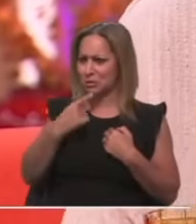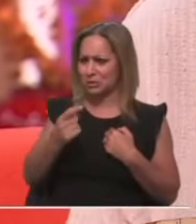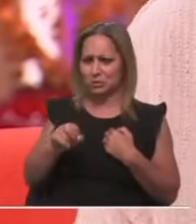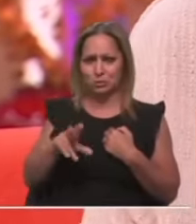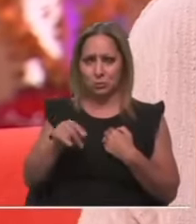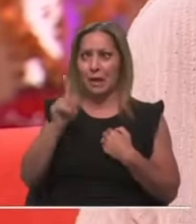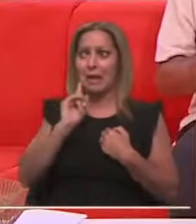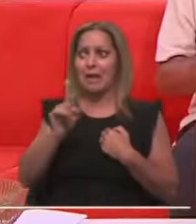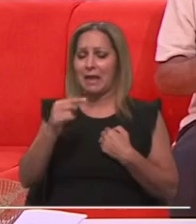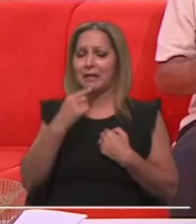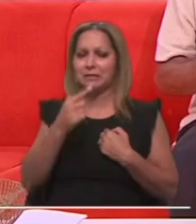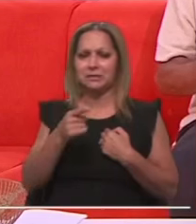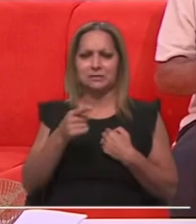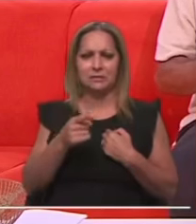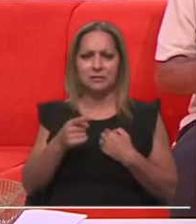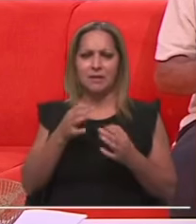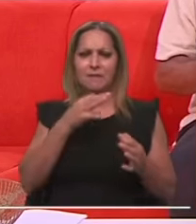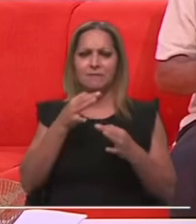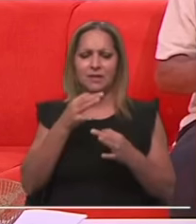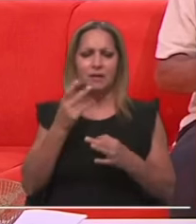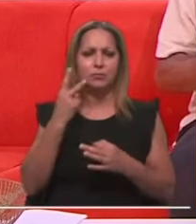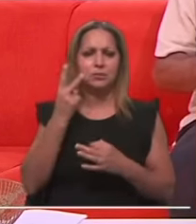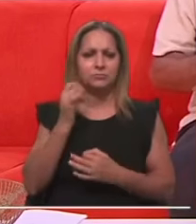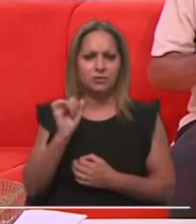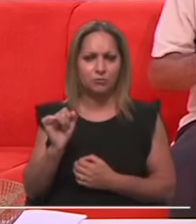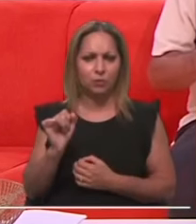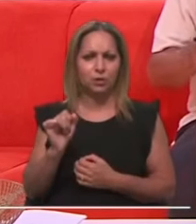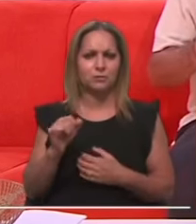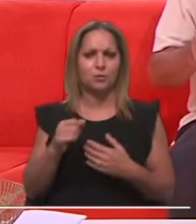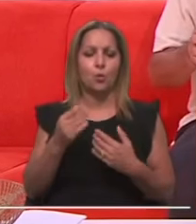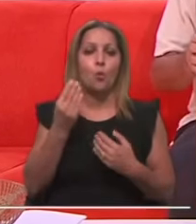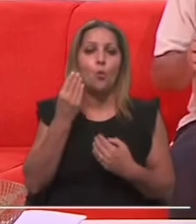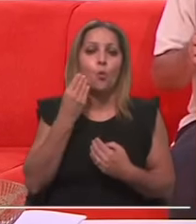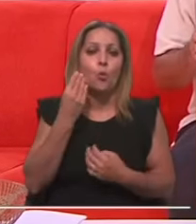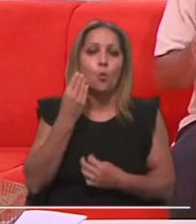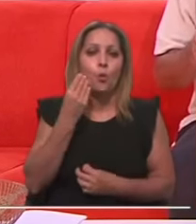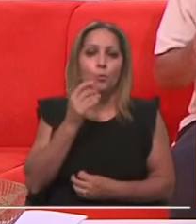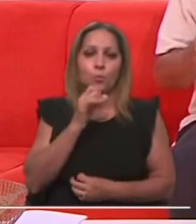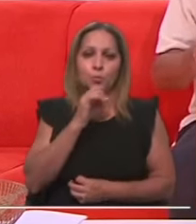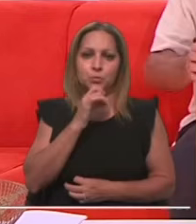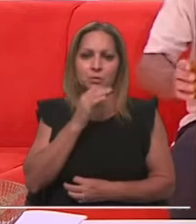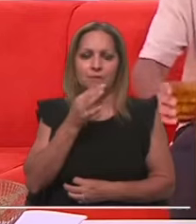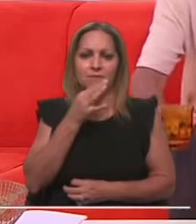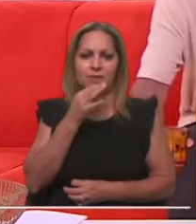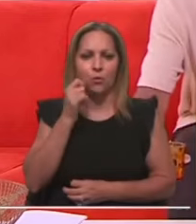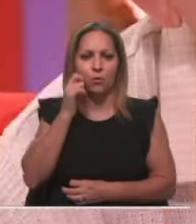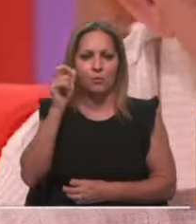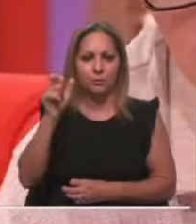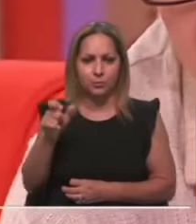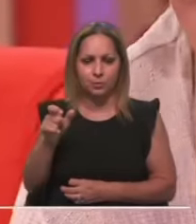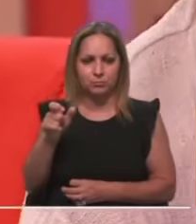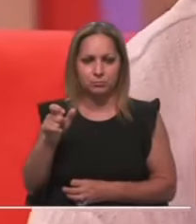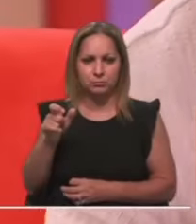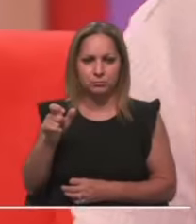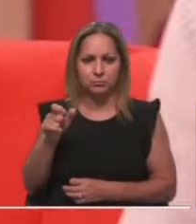ela queou vocês não Falavam sobre as vossas vidas vocês não Falavam sobre as vossas histórias possível falar com alguém porque